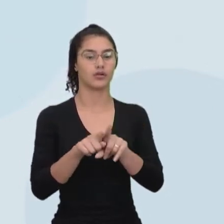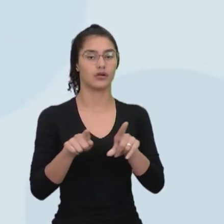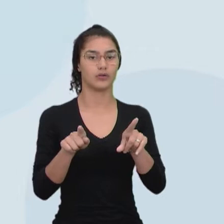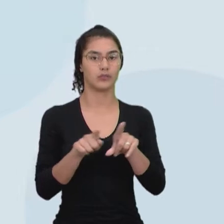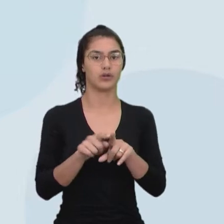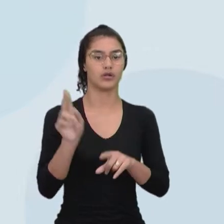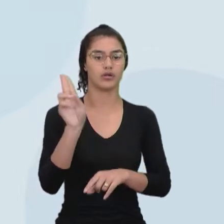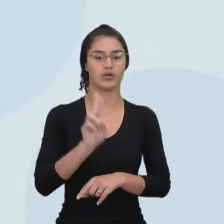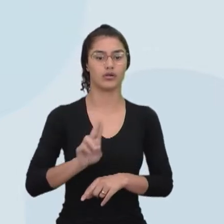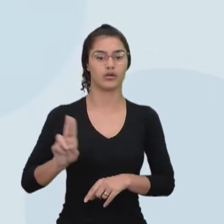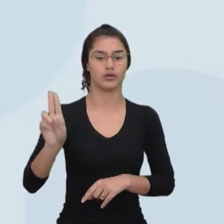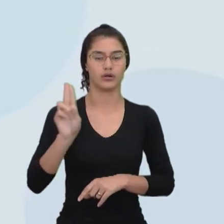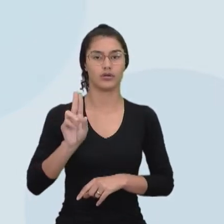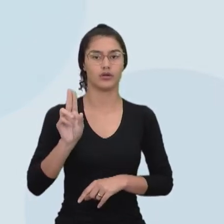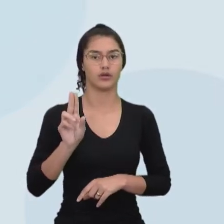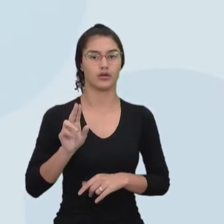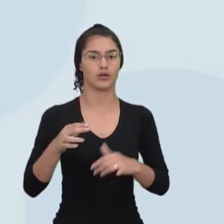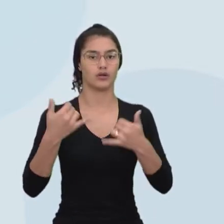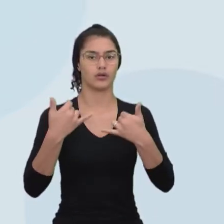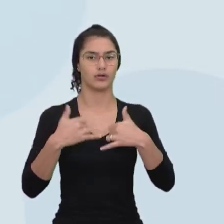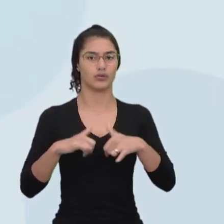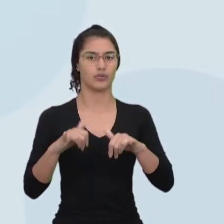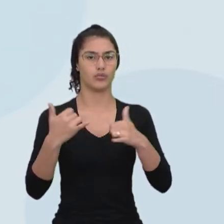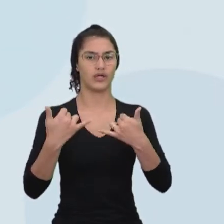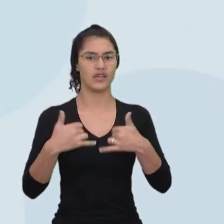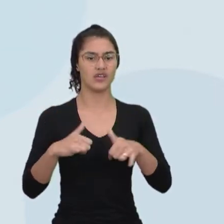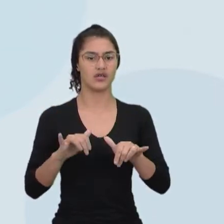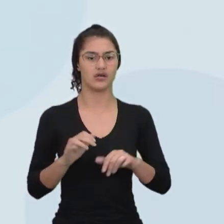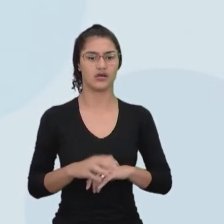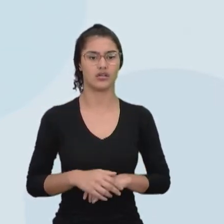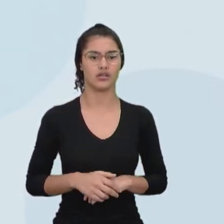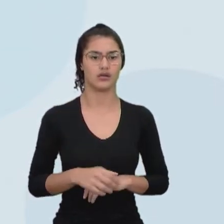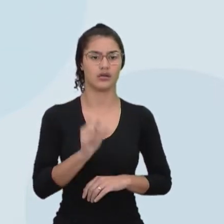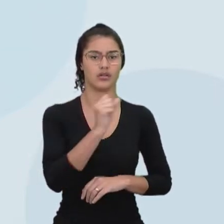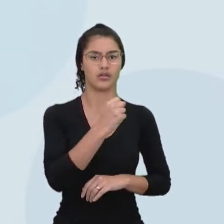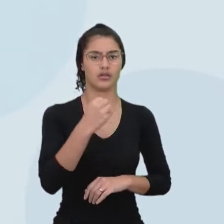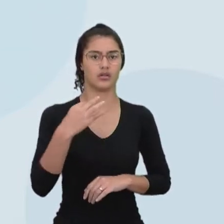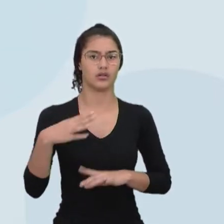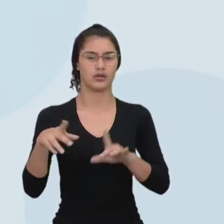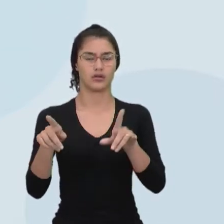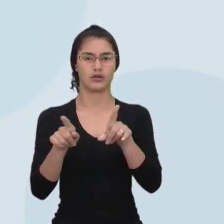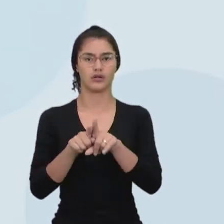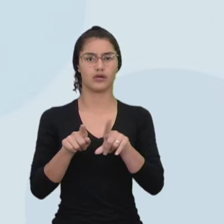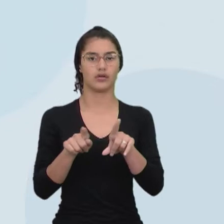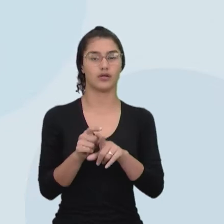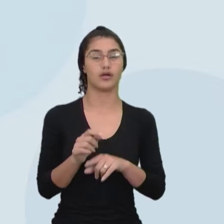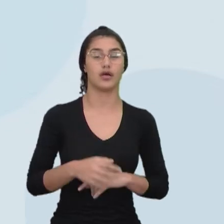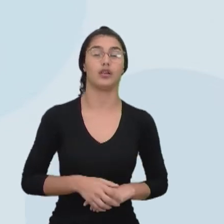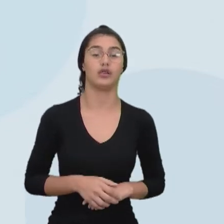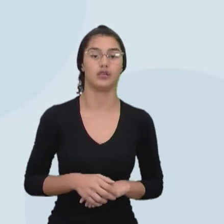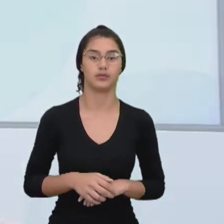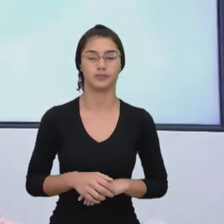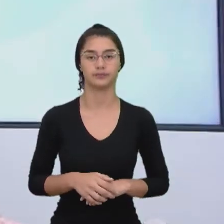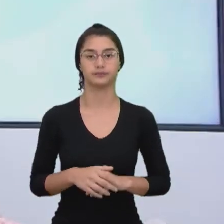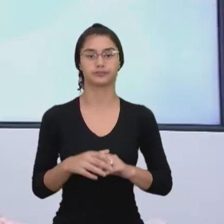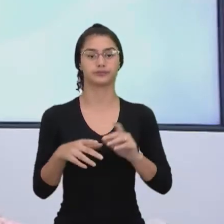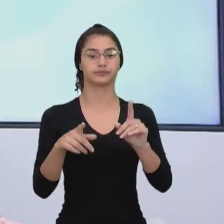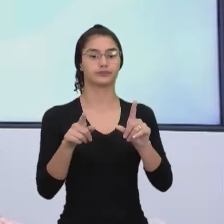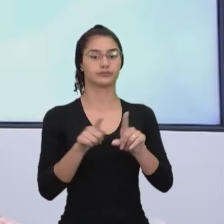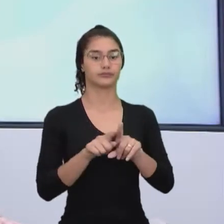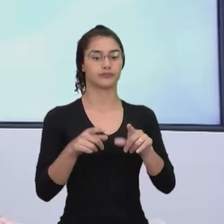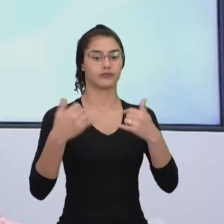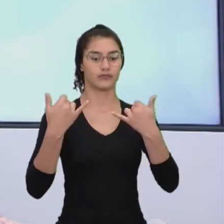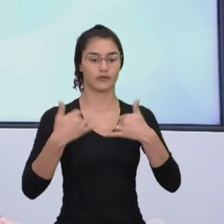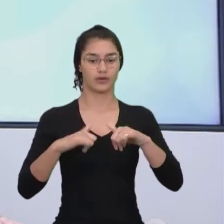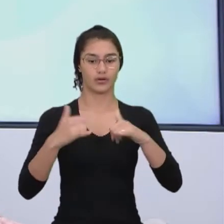rejetos radiativos. Olha quantos itens que nós estudamos aí nessa dimensão econômica, falando